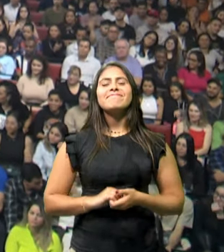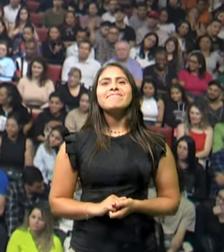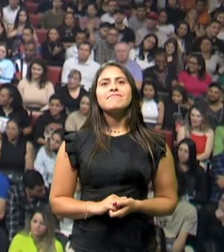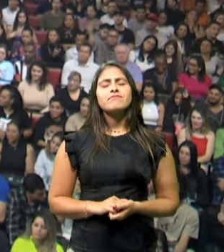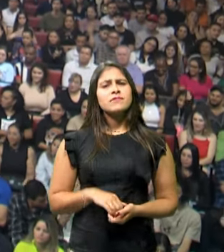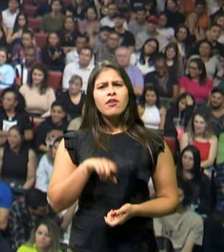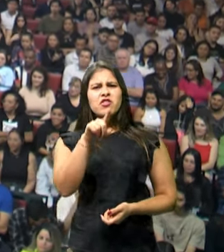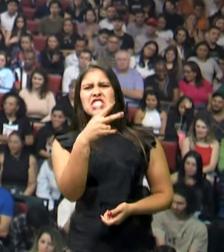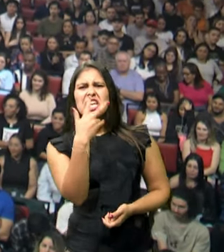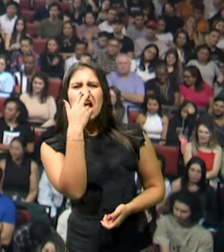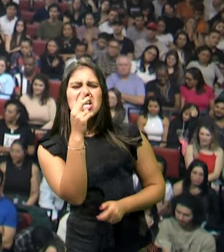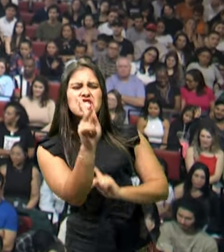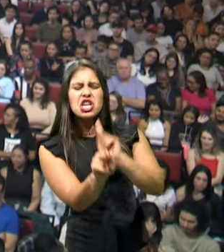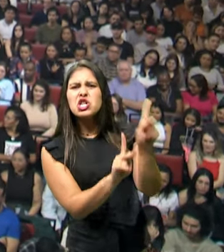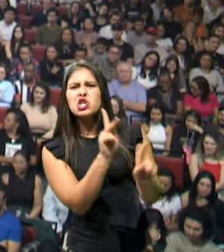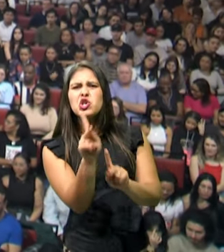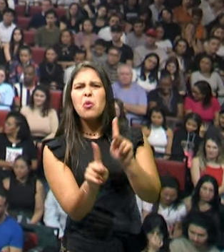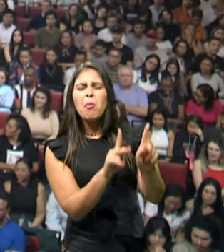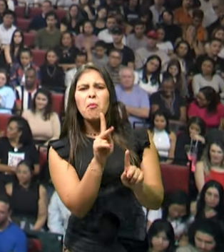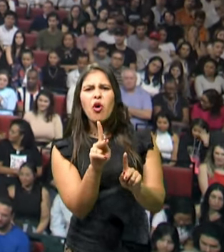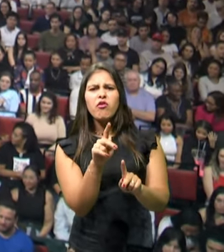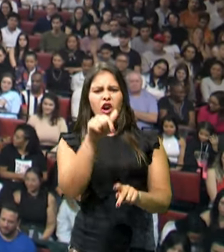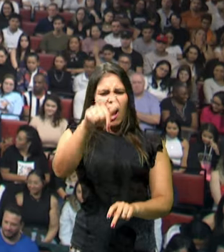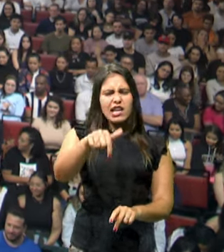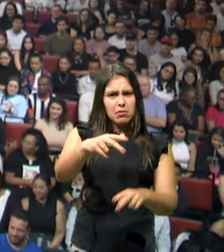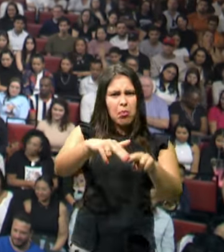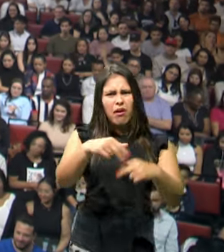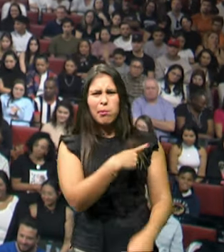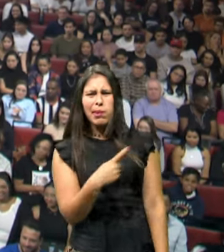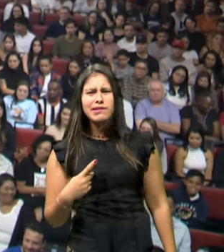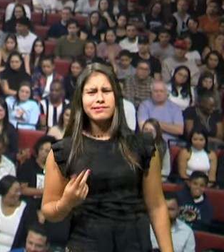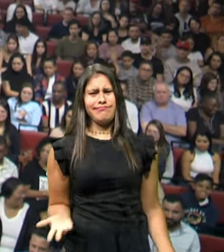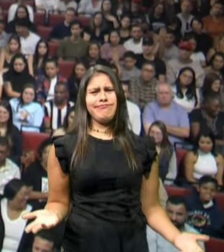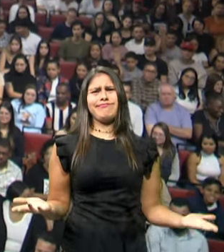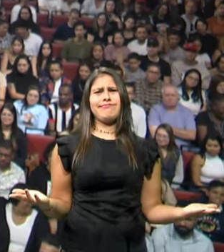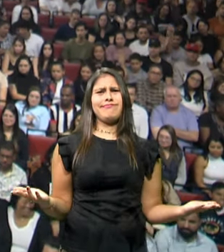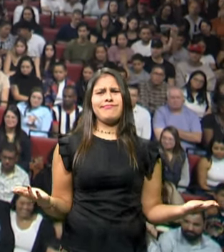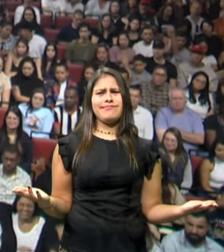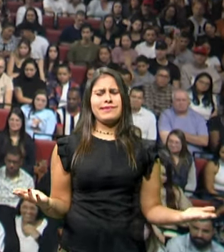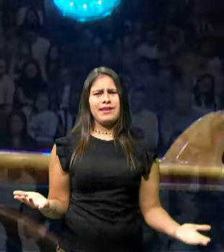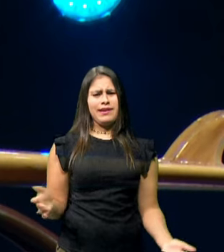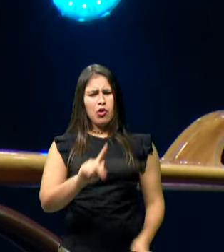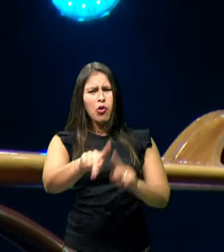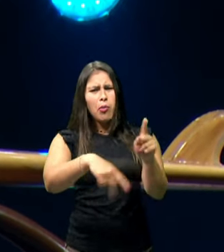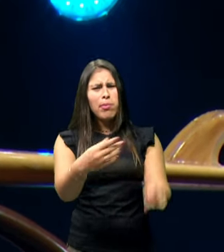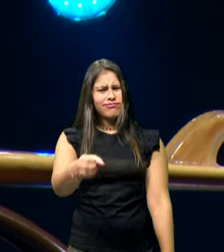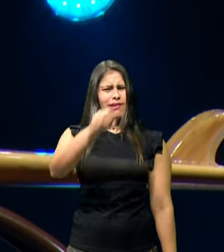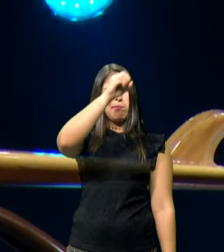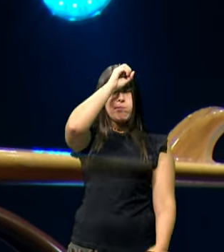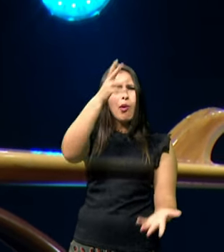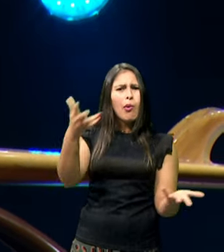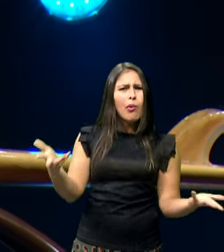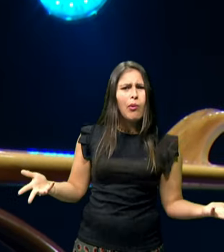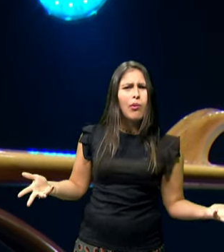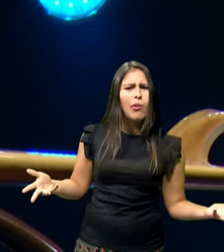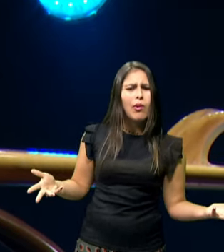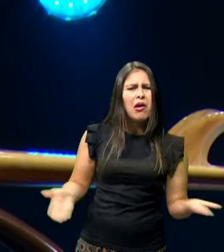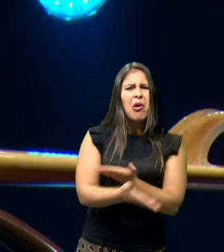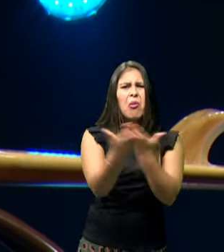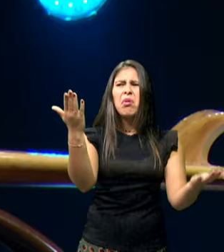Você acha que esse povo está aqui por causa de pastor? Você acha que esse povo aqui é o quê? É lesado? É um bando de